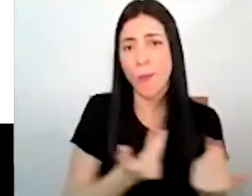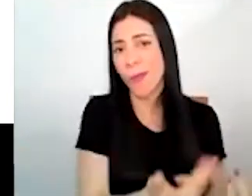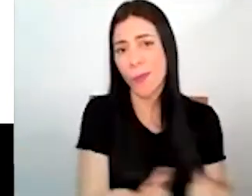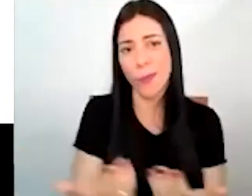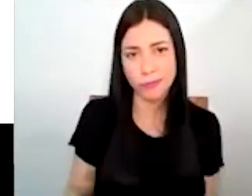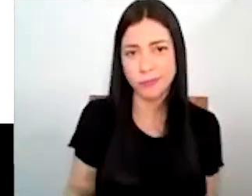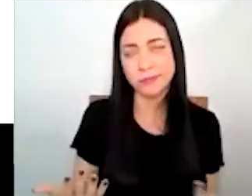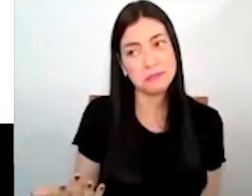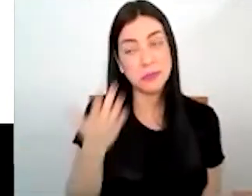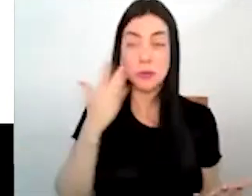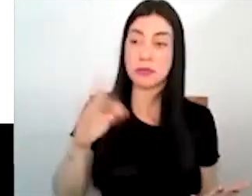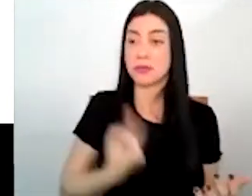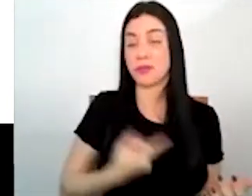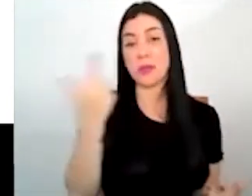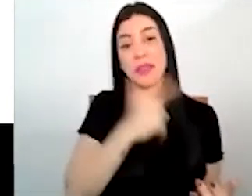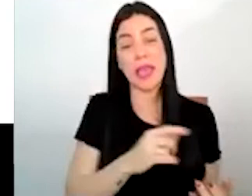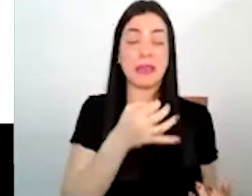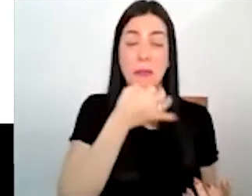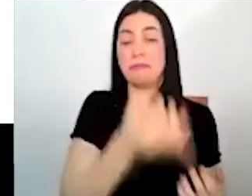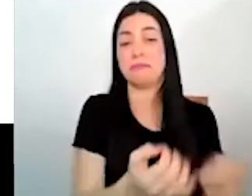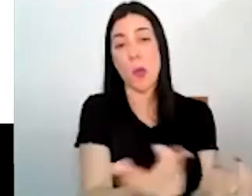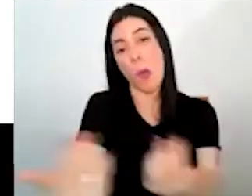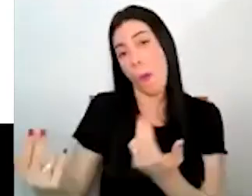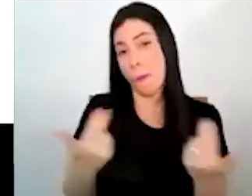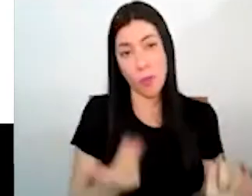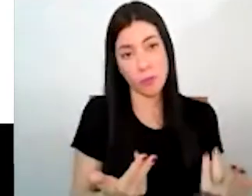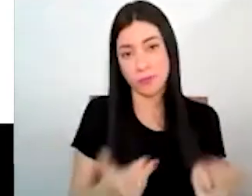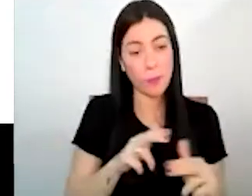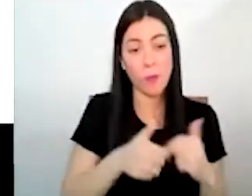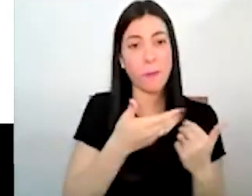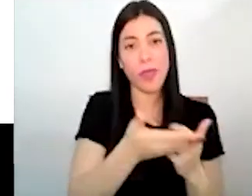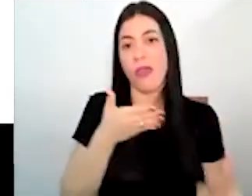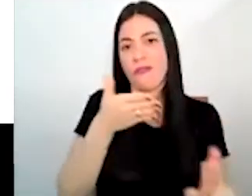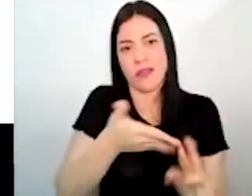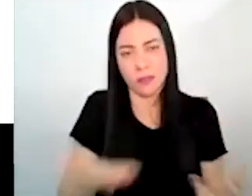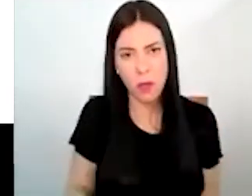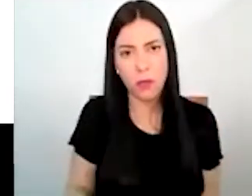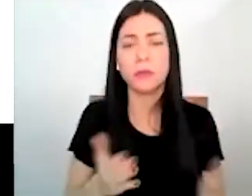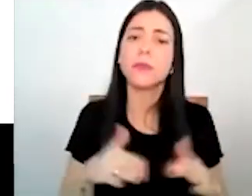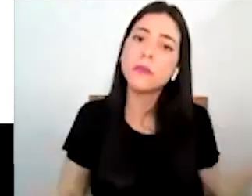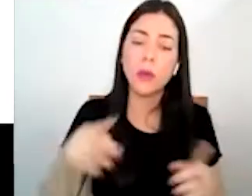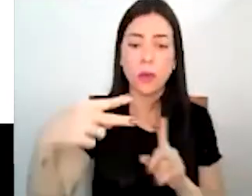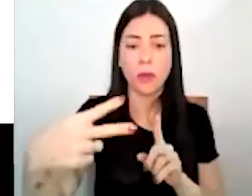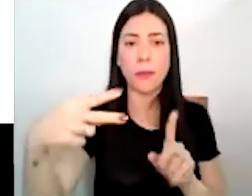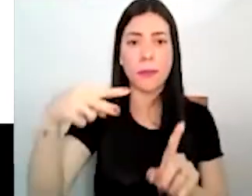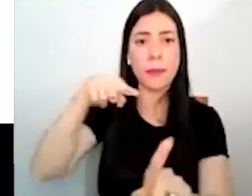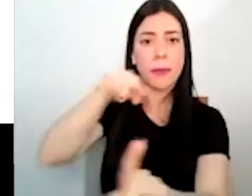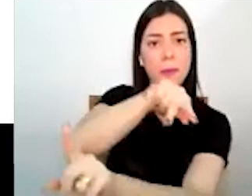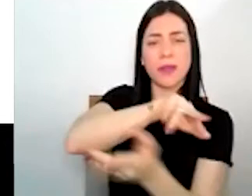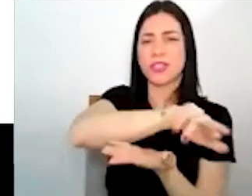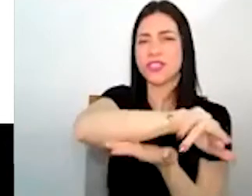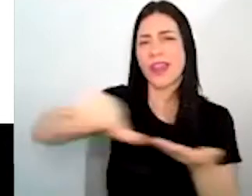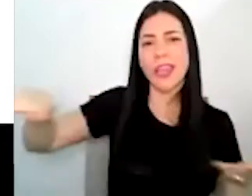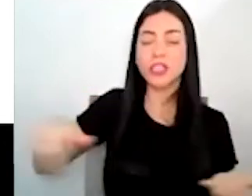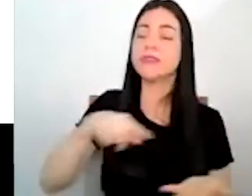consegue em algum momento chegar num conceito comum a partir de alguma coisa. Então, essa ideia dos diferentes pontos de vista era um ponto de partida muito importante